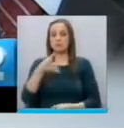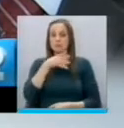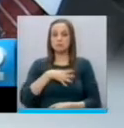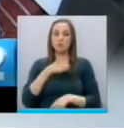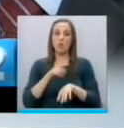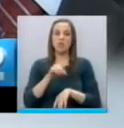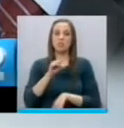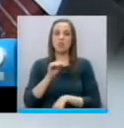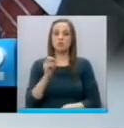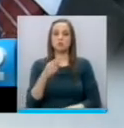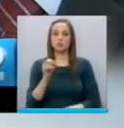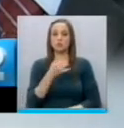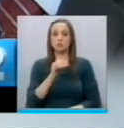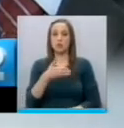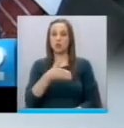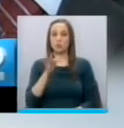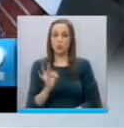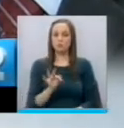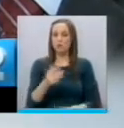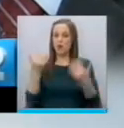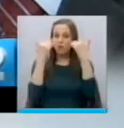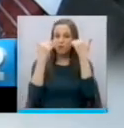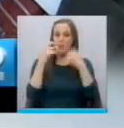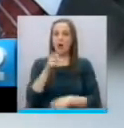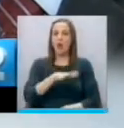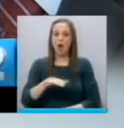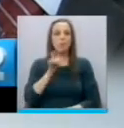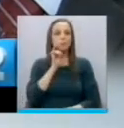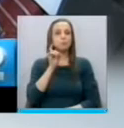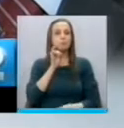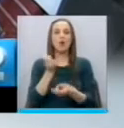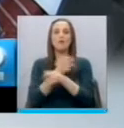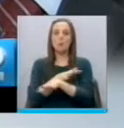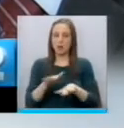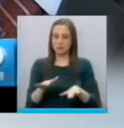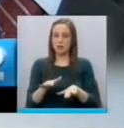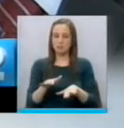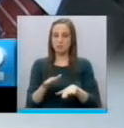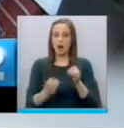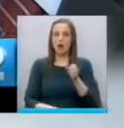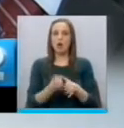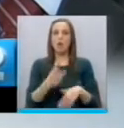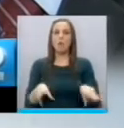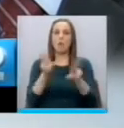10 de outubro de 2014 uma informação da área da segurança informática para implementar